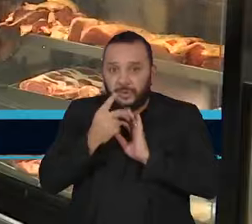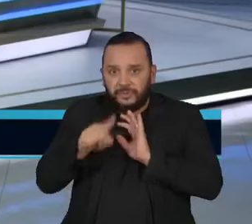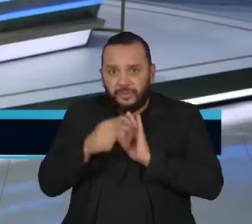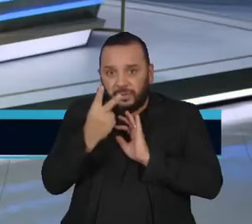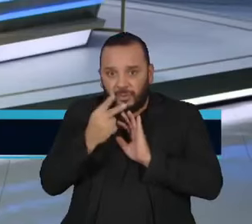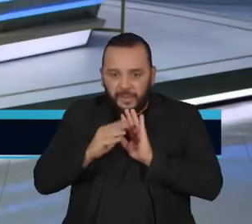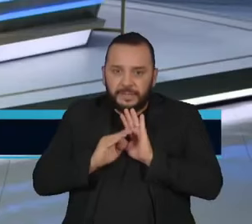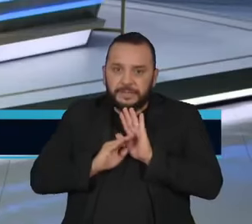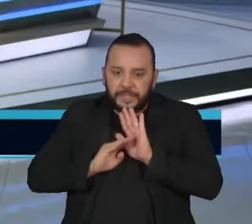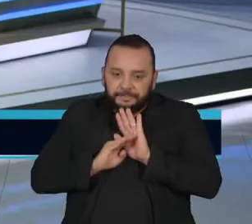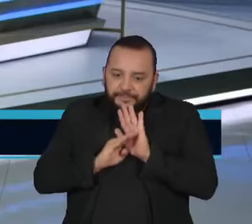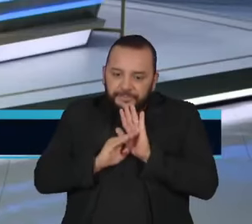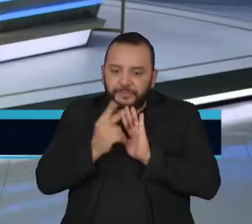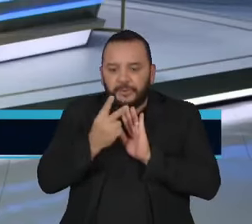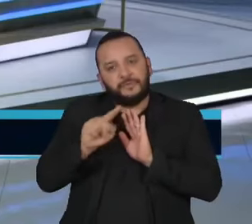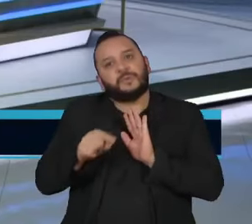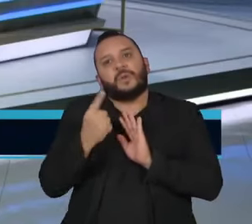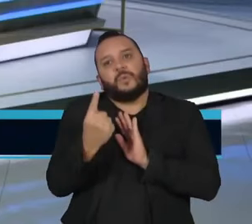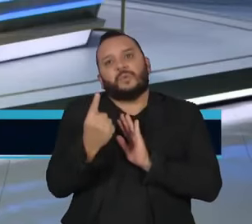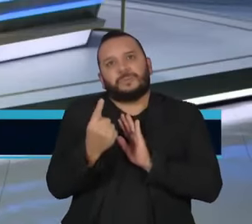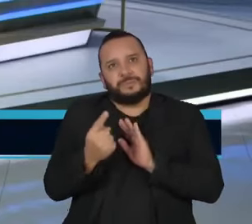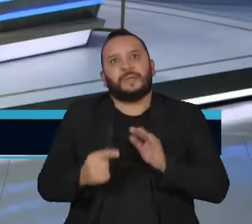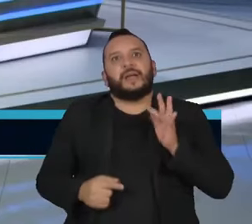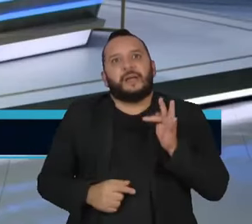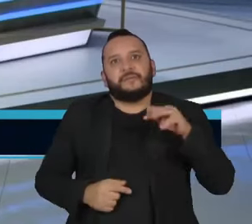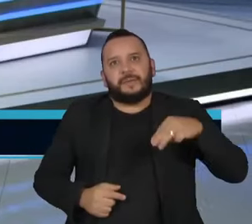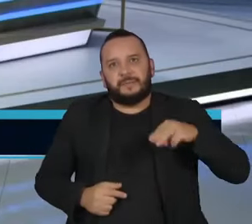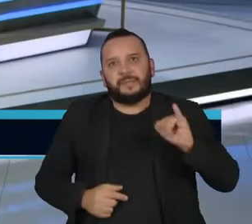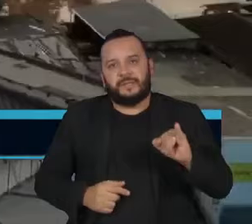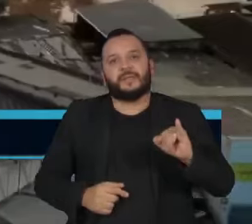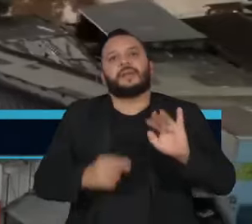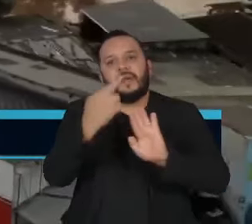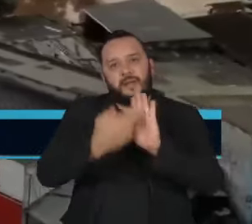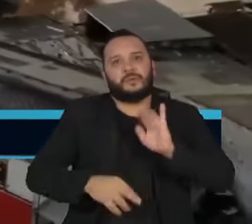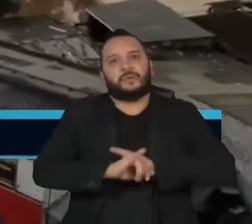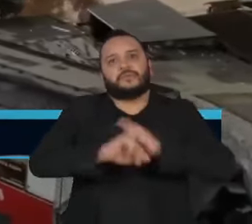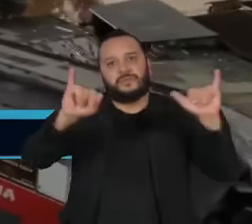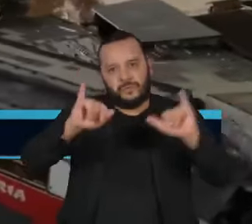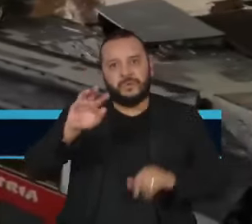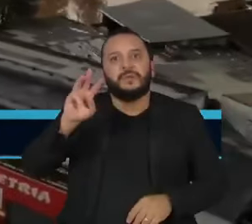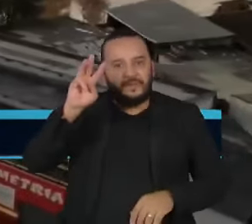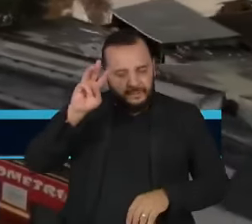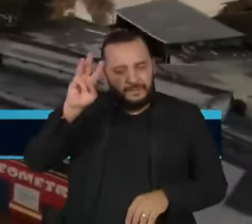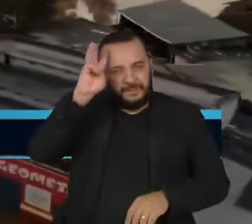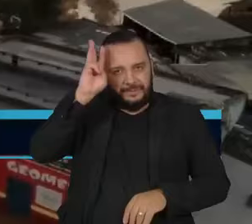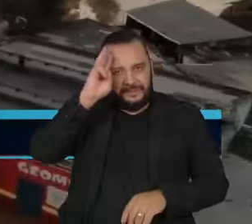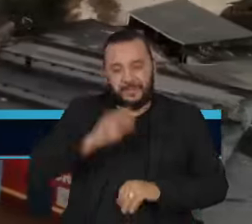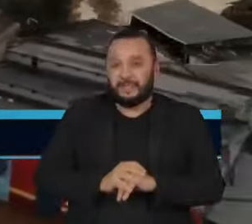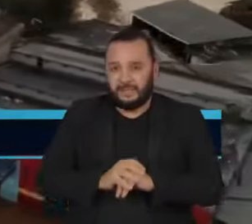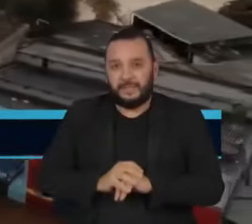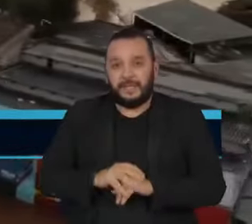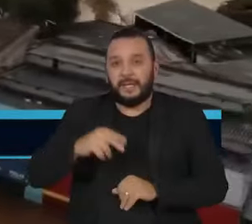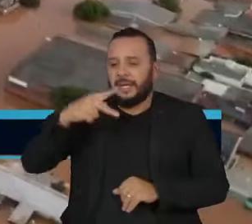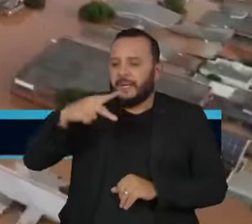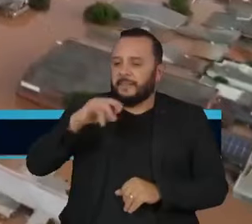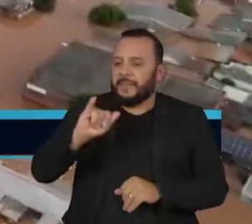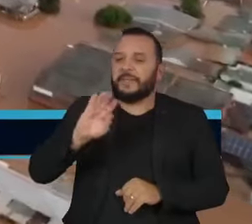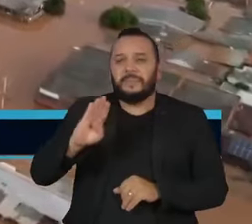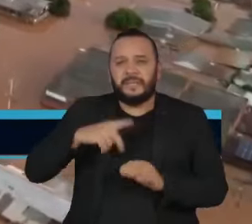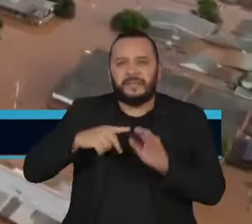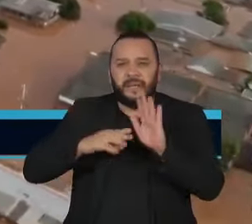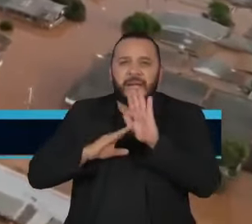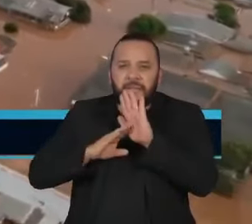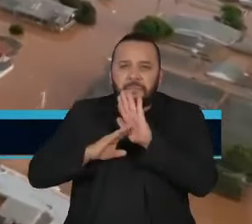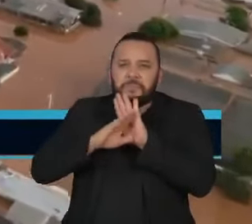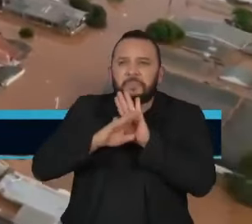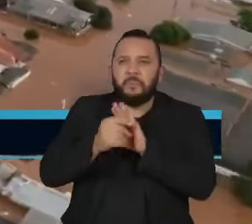2,1%. Segundo o relatório do FMI divulgado nesta terça, a possível queda do PIB reflete o impacto a curto prazo